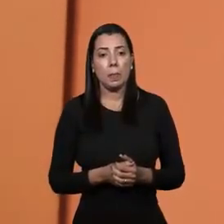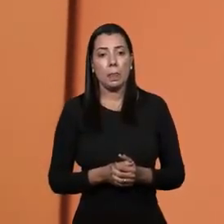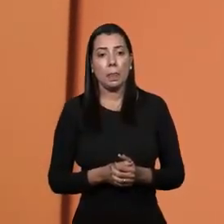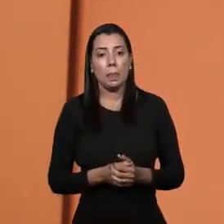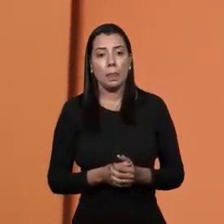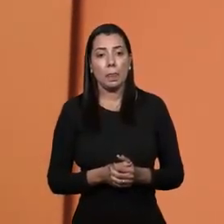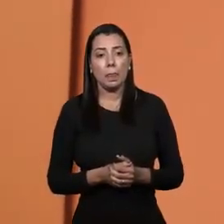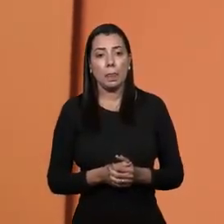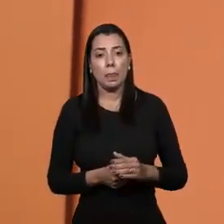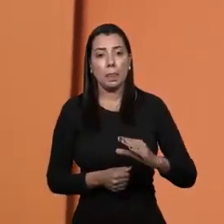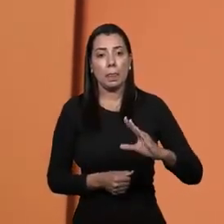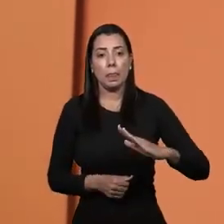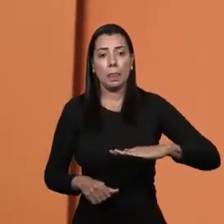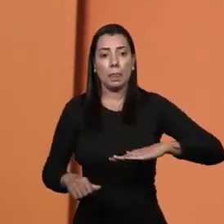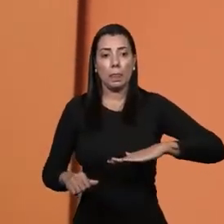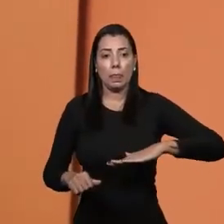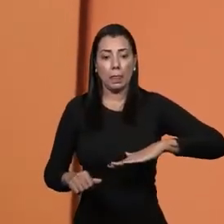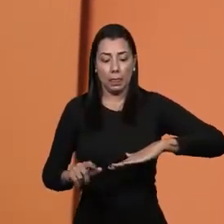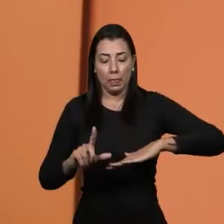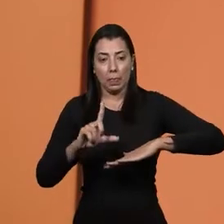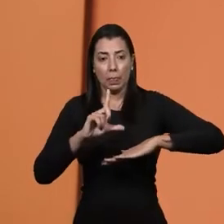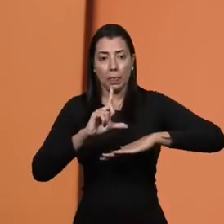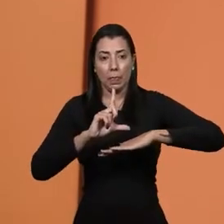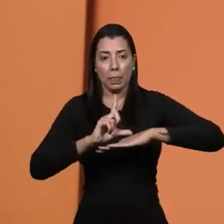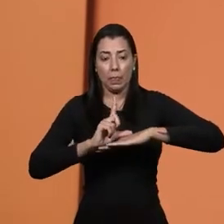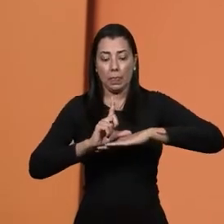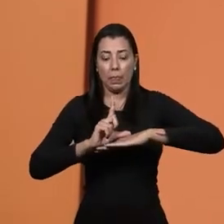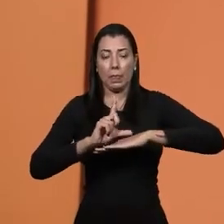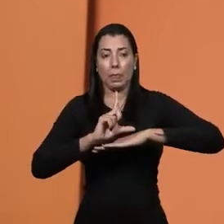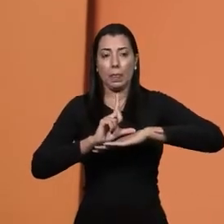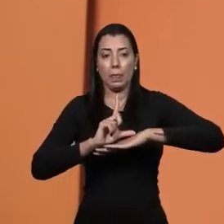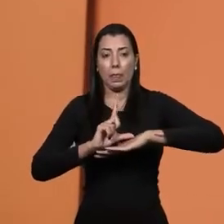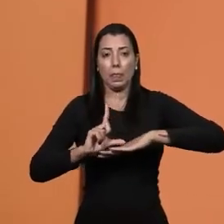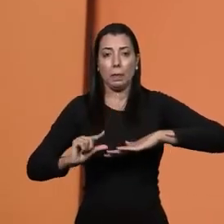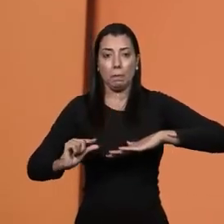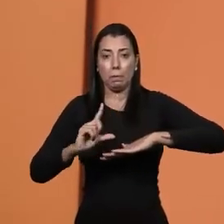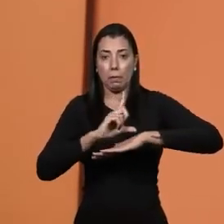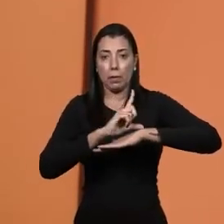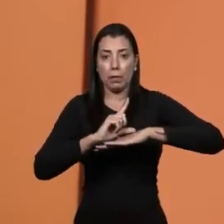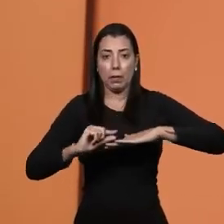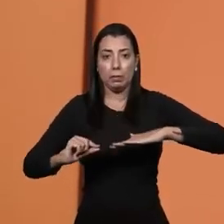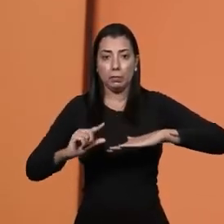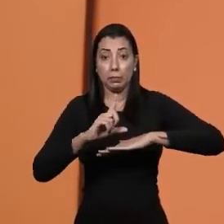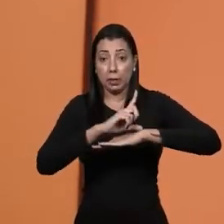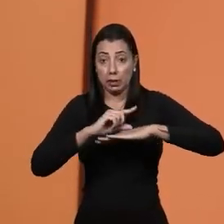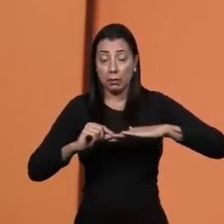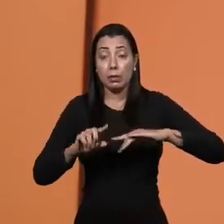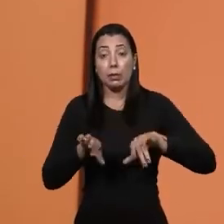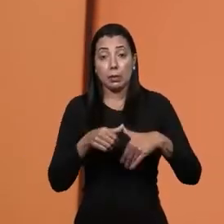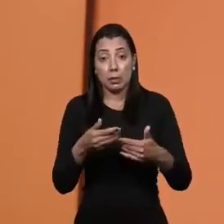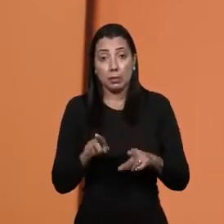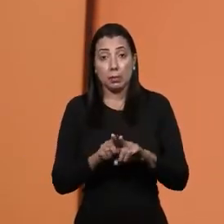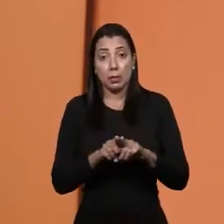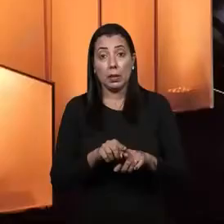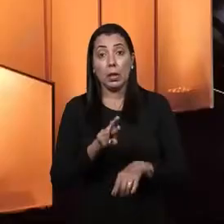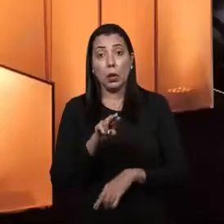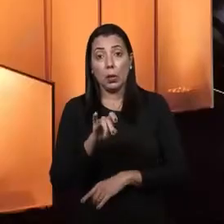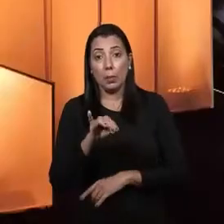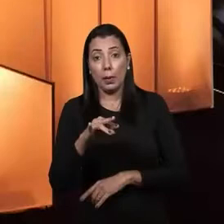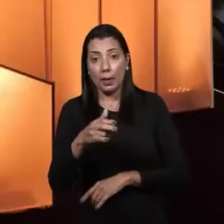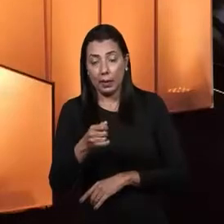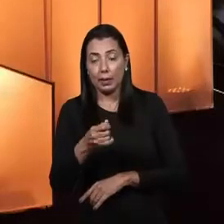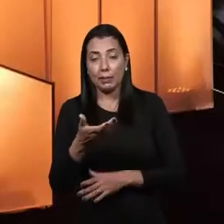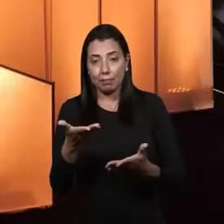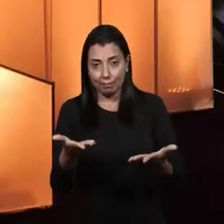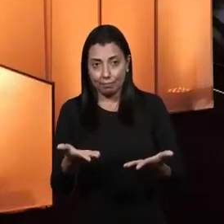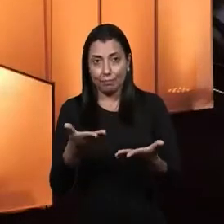Casa Civil e, desde 2005, atua no governo federal com design e antropologia aplicada. Roberta, me achará?